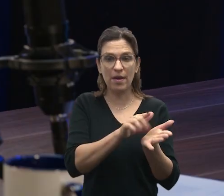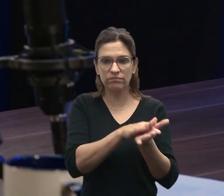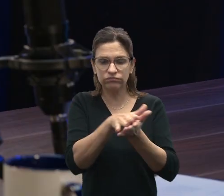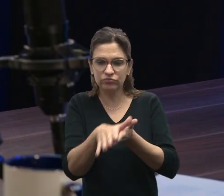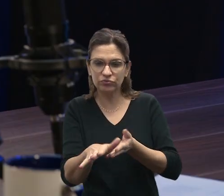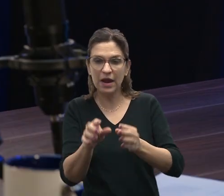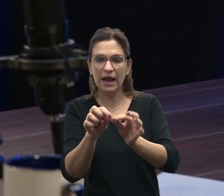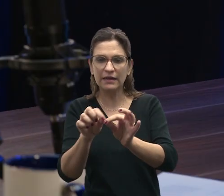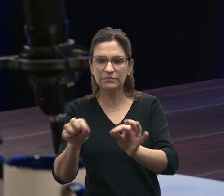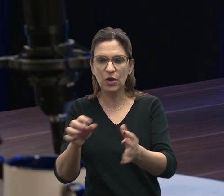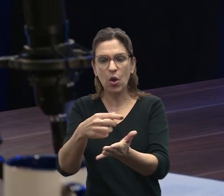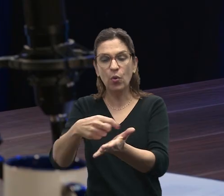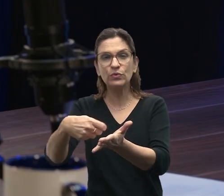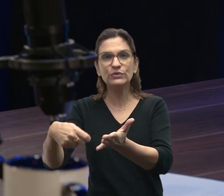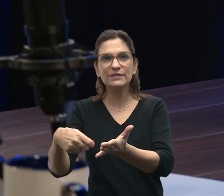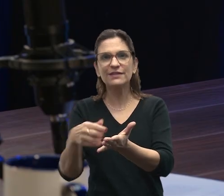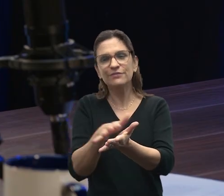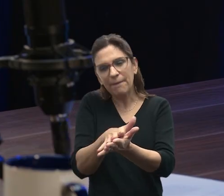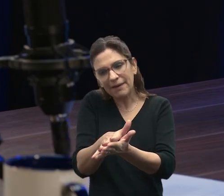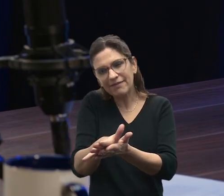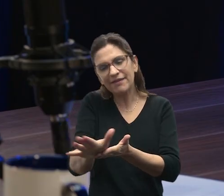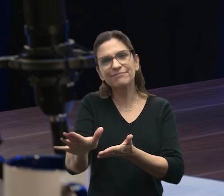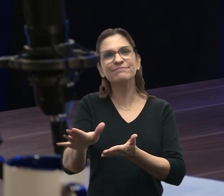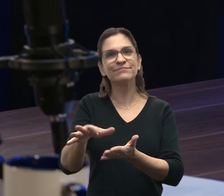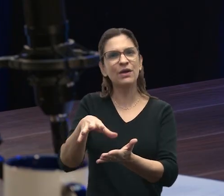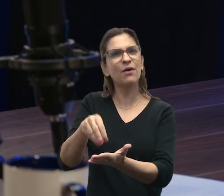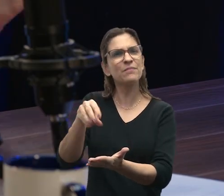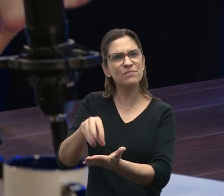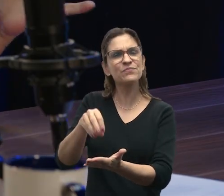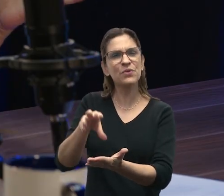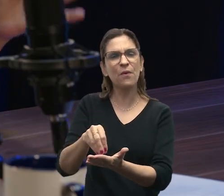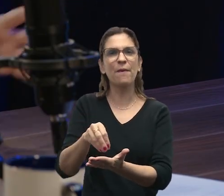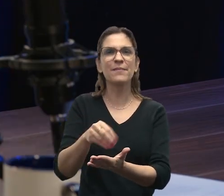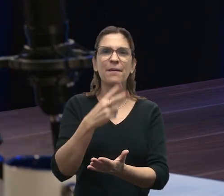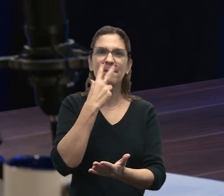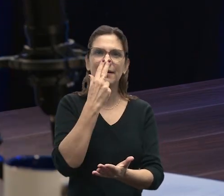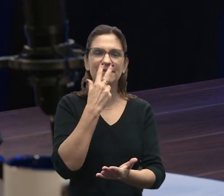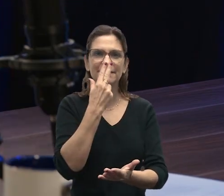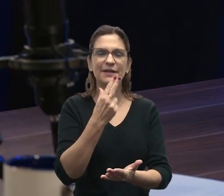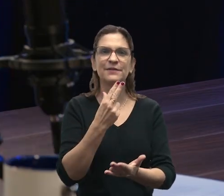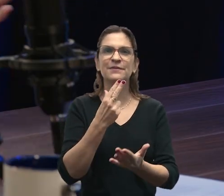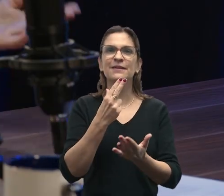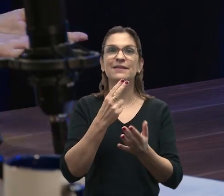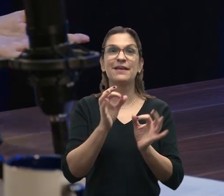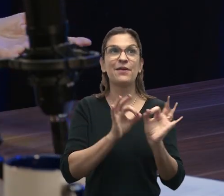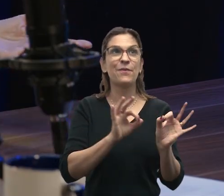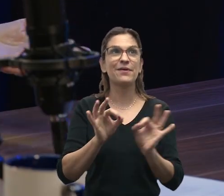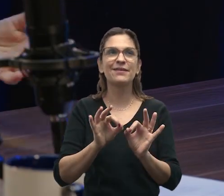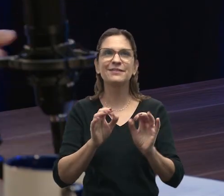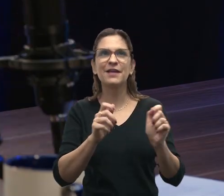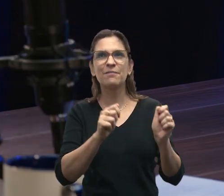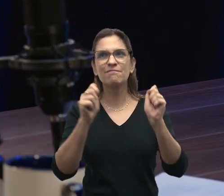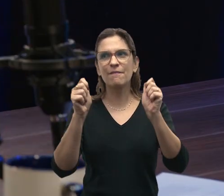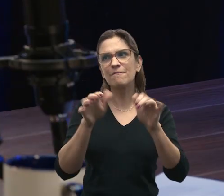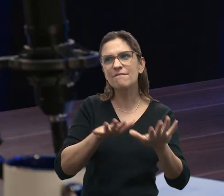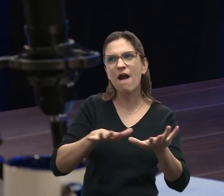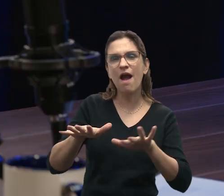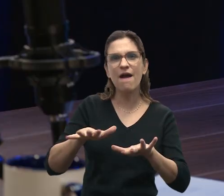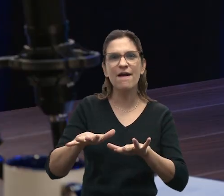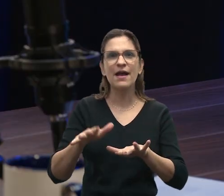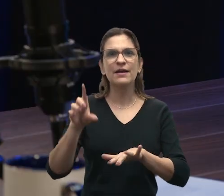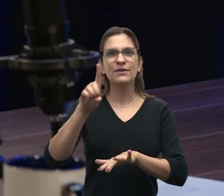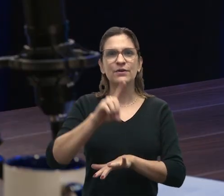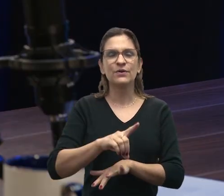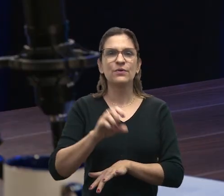né, de tirar cópias. E aí a gente fez uma faixa que comemorava o dia 8 de março como o Dia Internacional